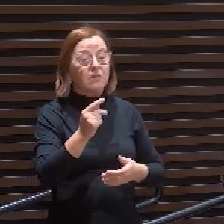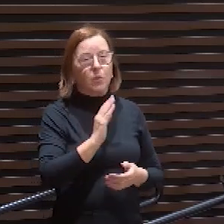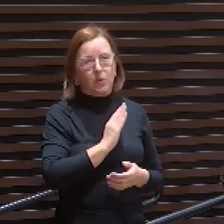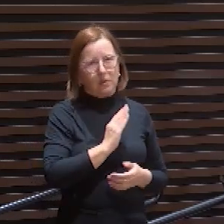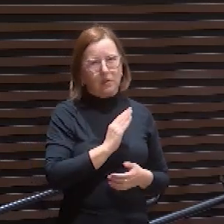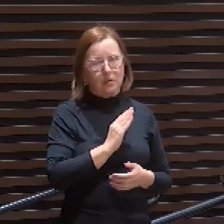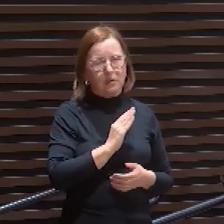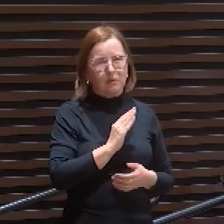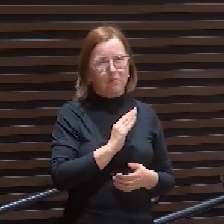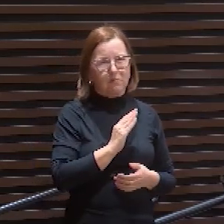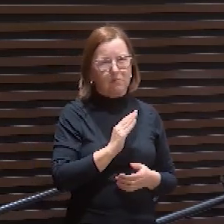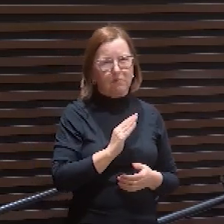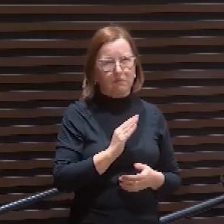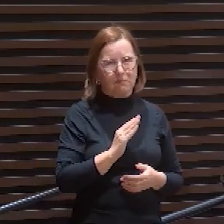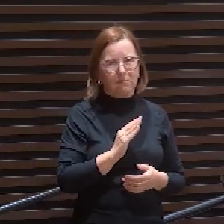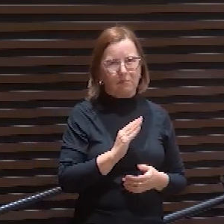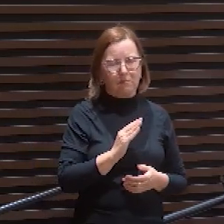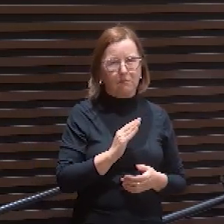burlando.